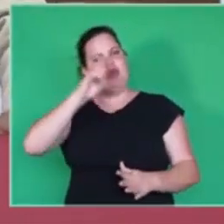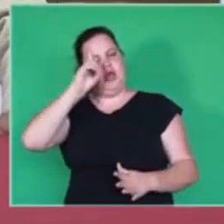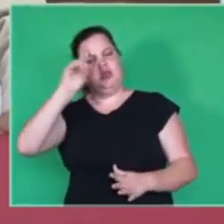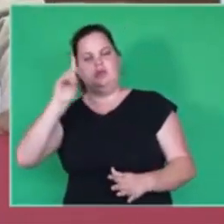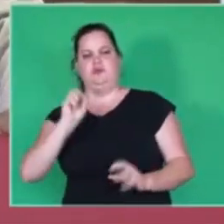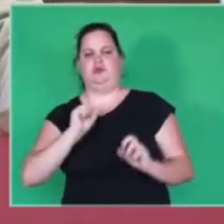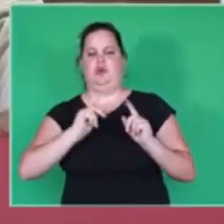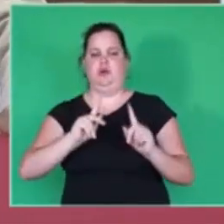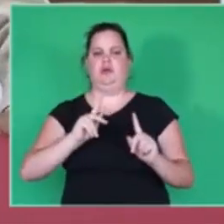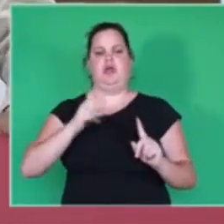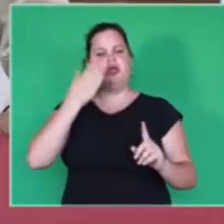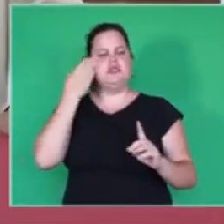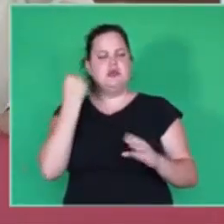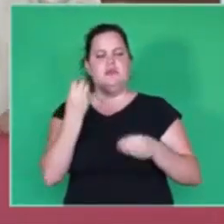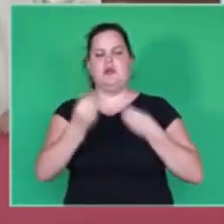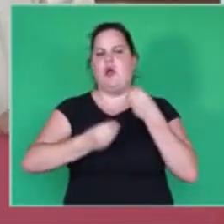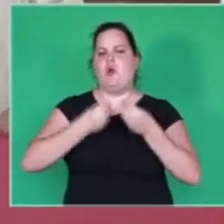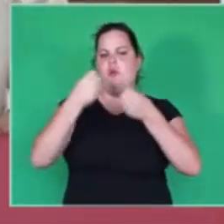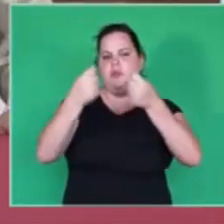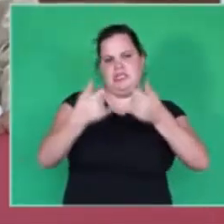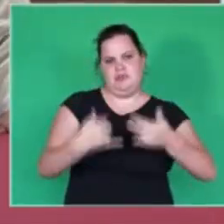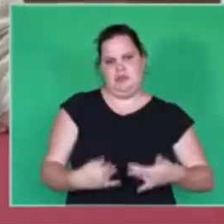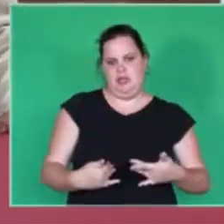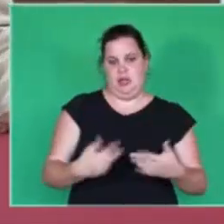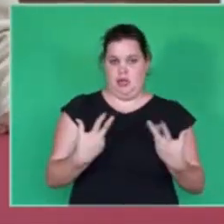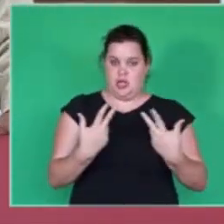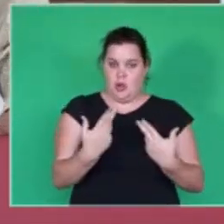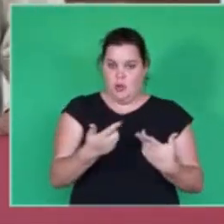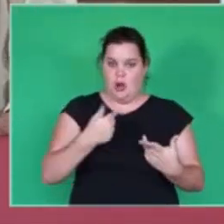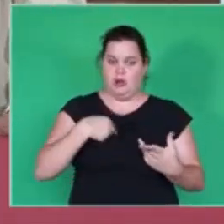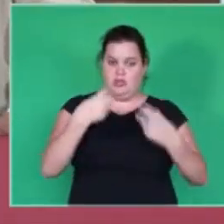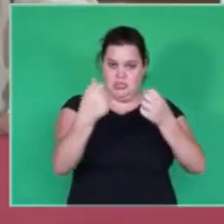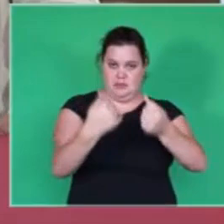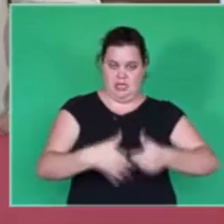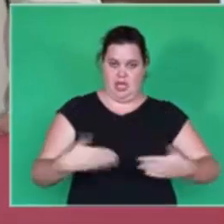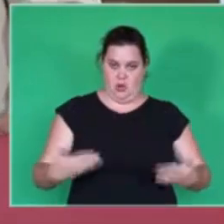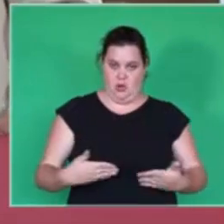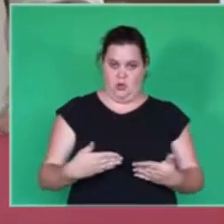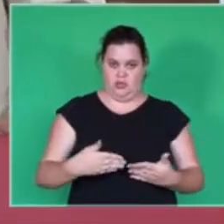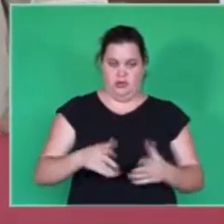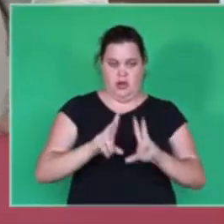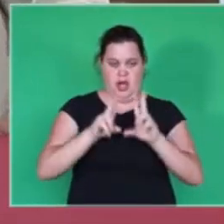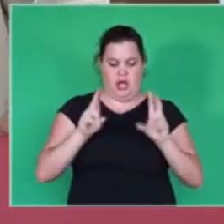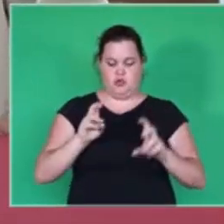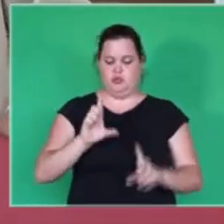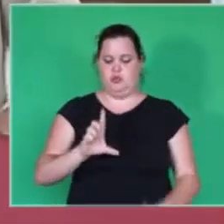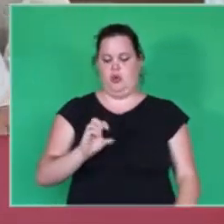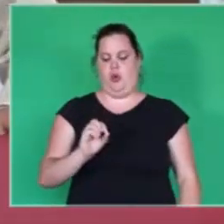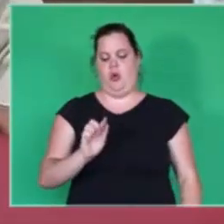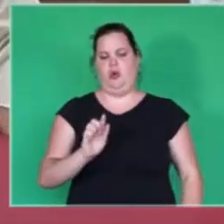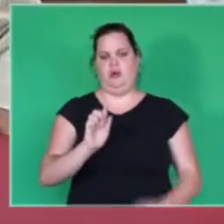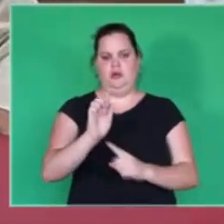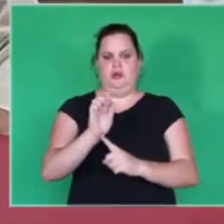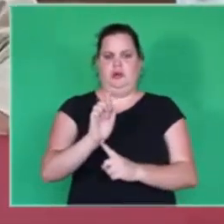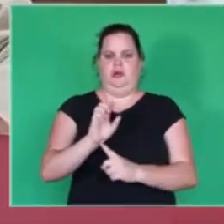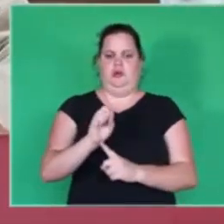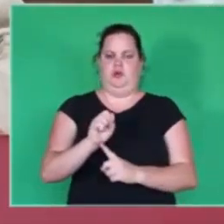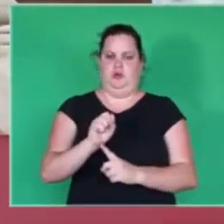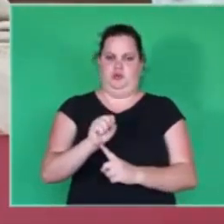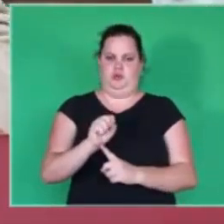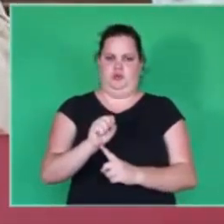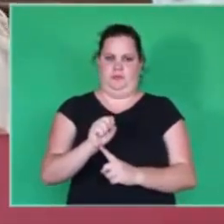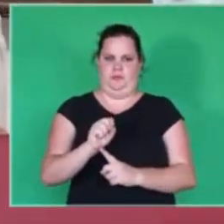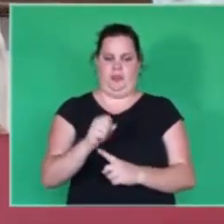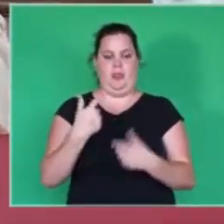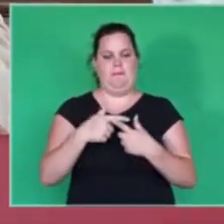mostrei hoje, pela manhã, a respeito do Logos. Era o entendimento filosófico, era humano, era